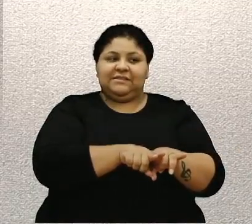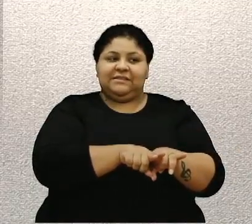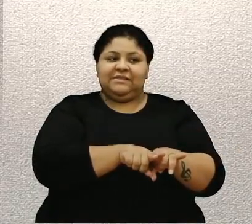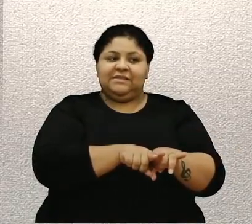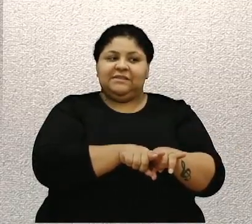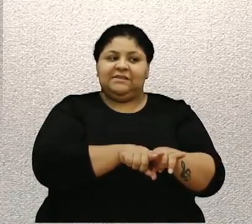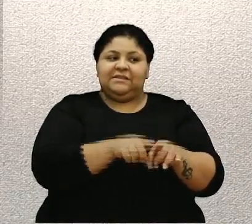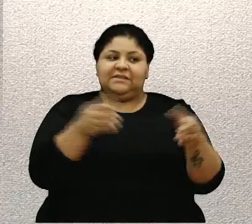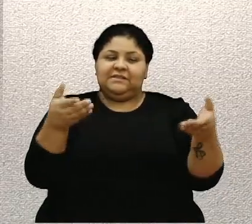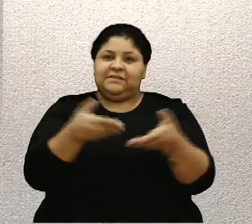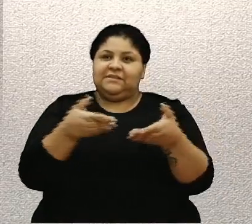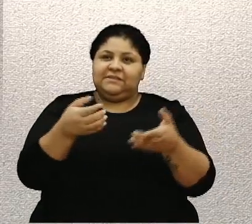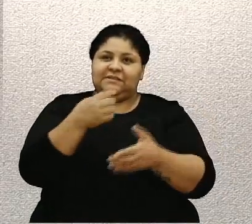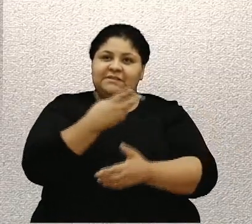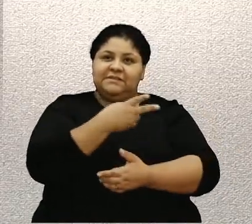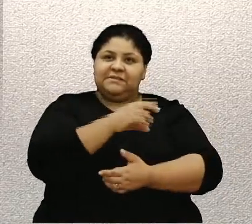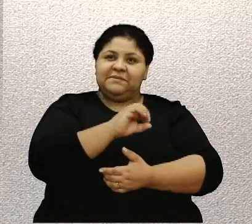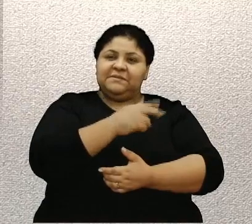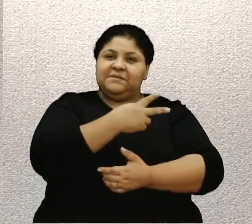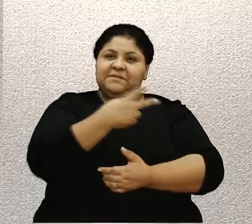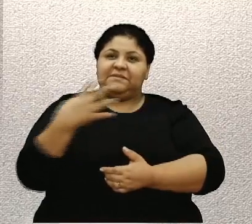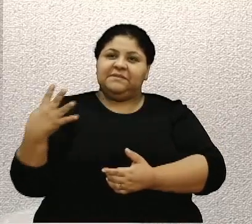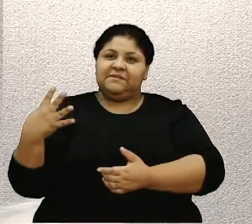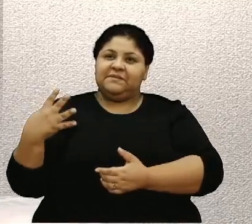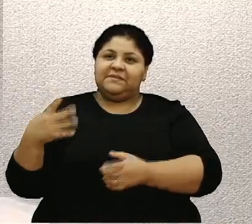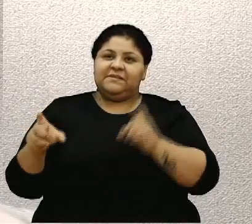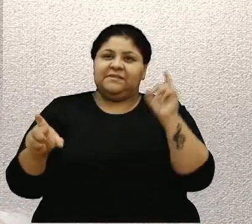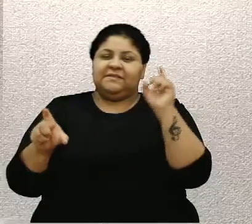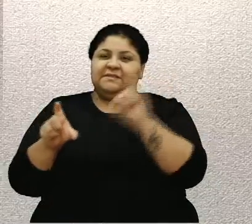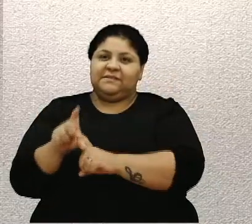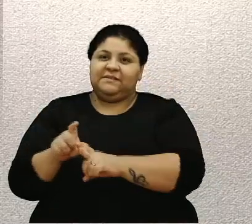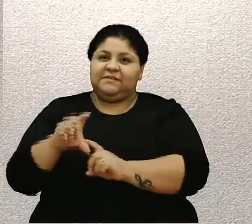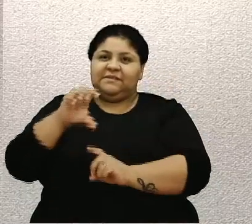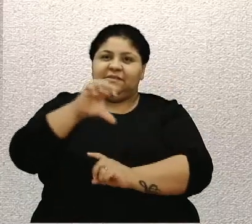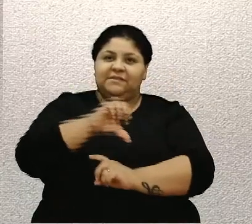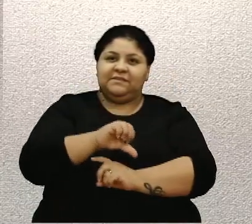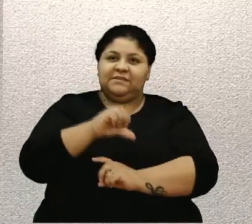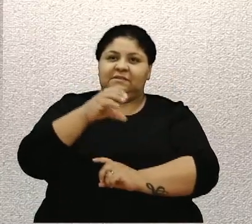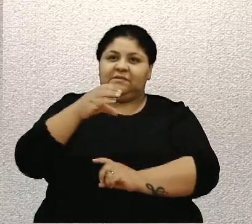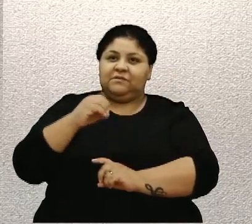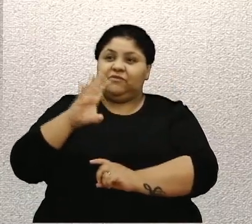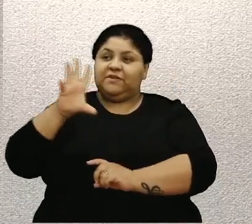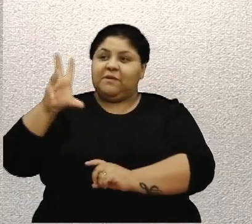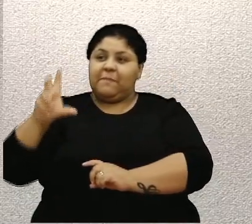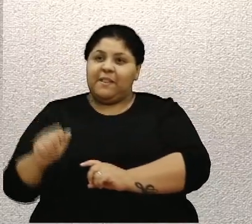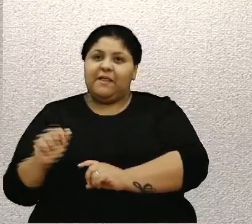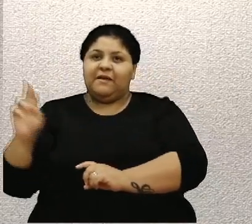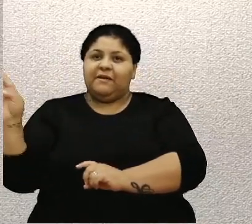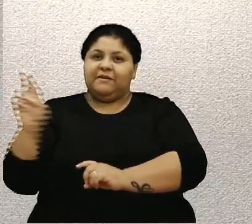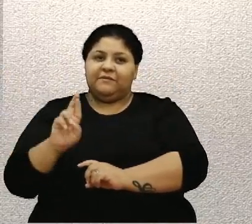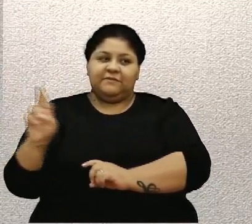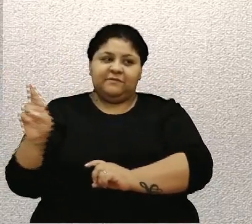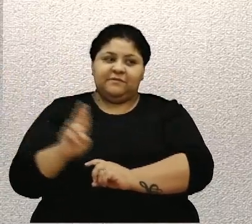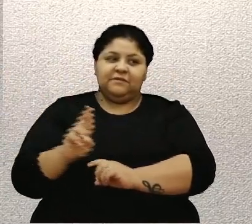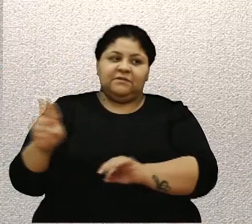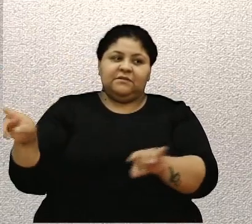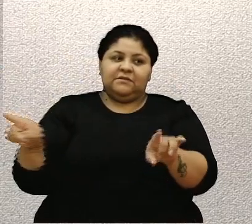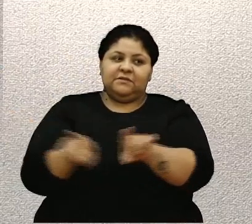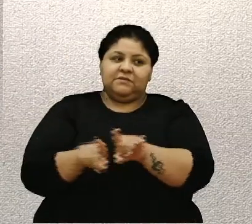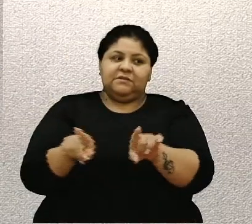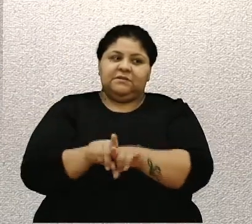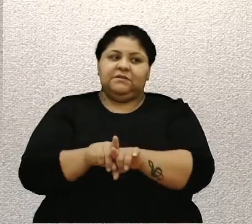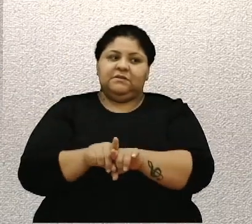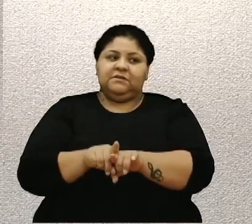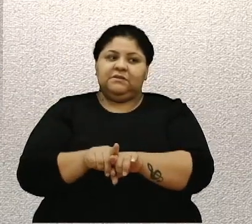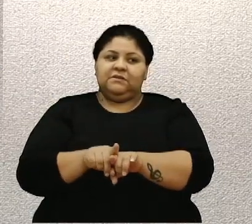E hoje, em 2024, estamos devendo 90 bilhões de reais. Sabe quando que o Rio Grande do Sul vai pagar essa dívida?